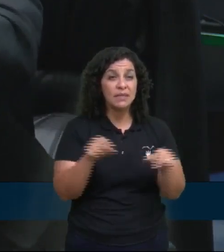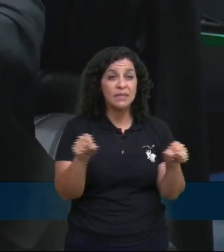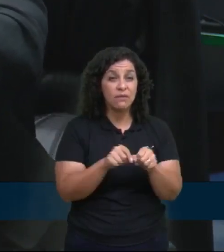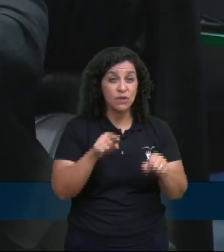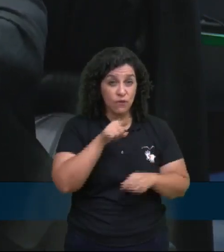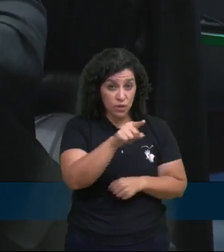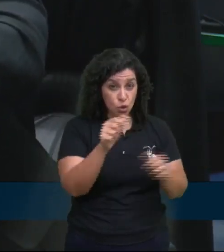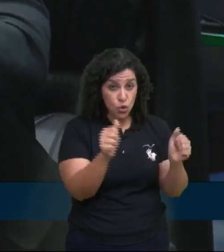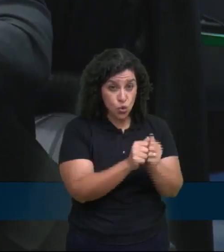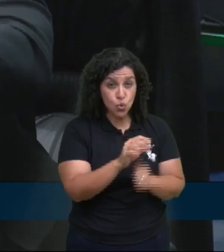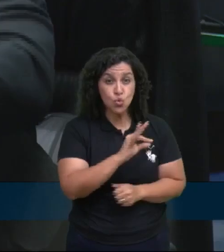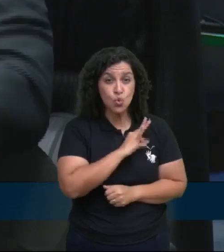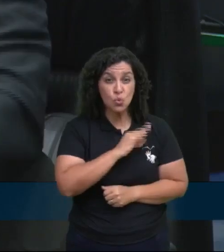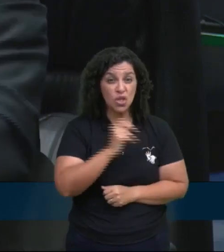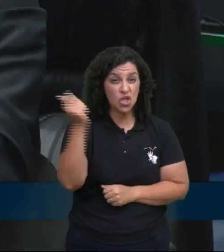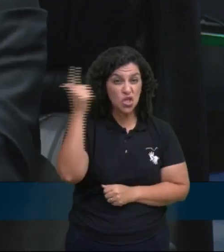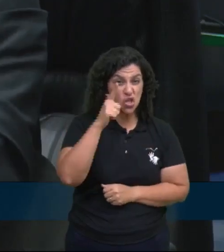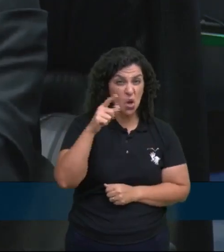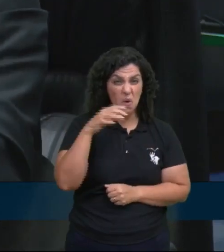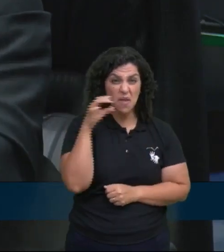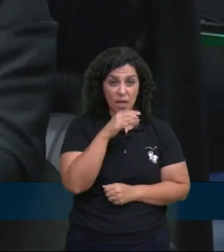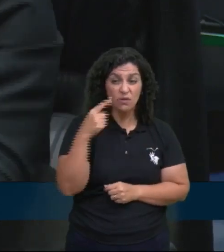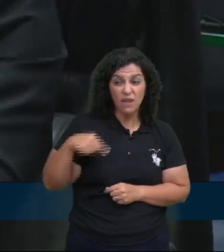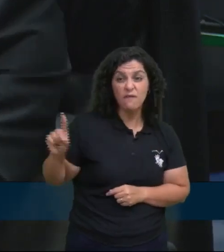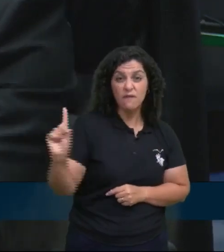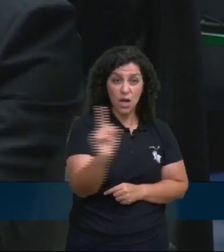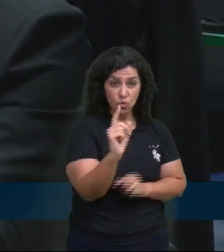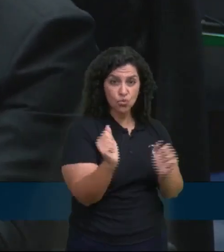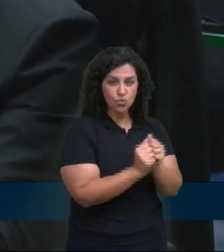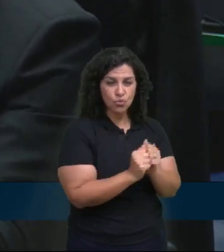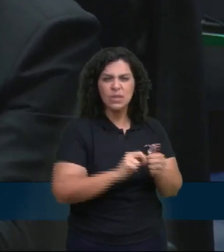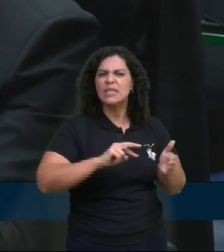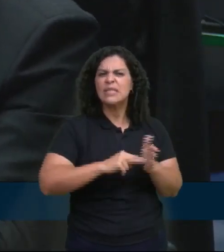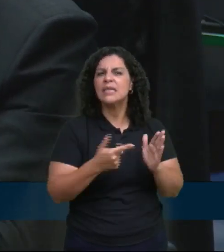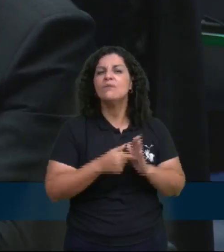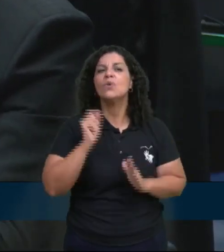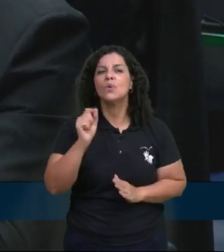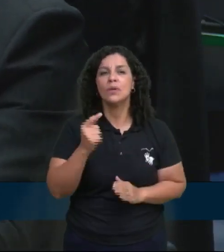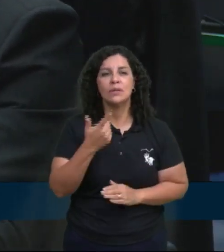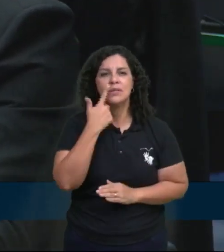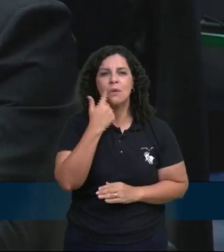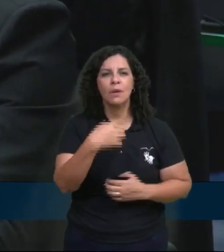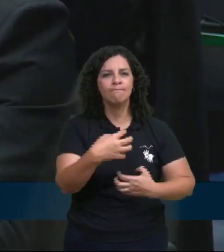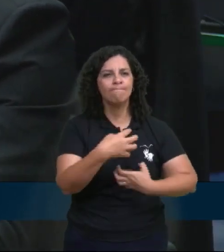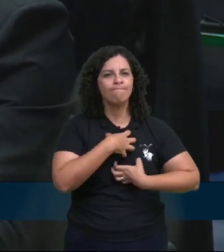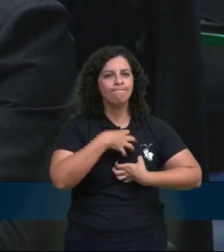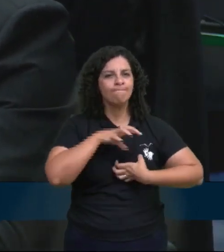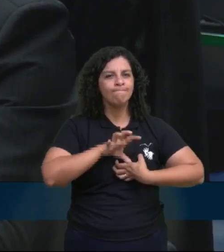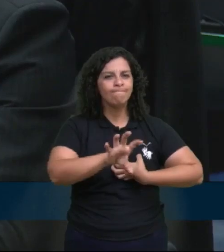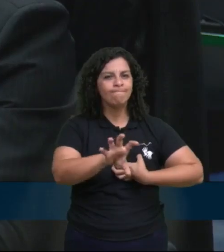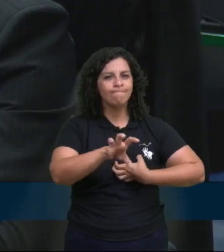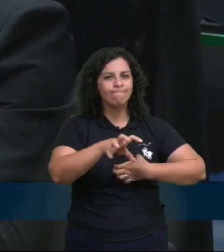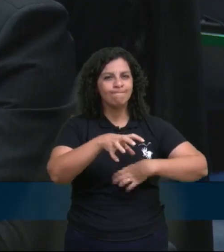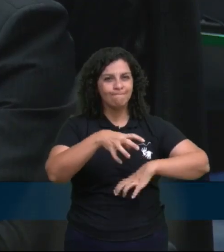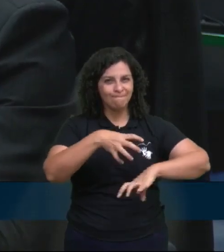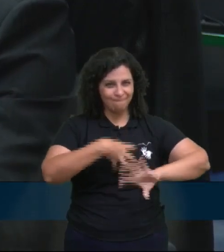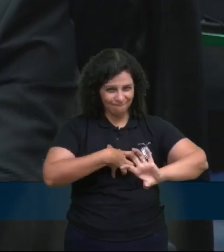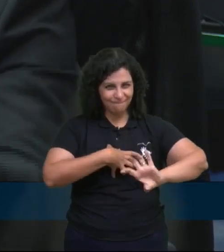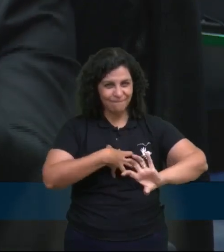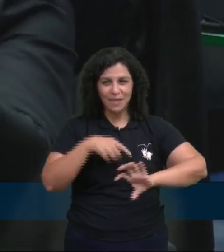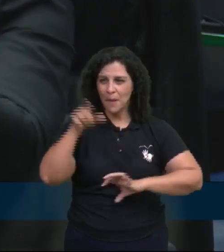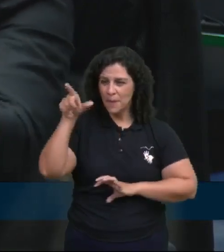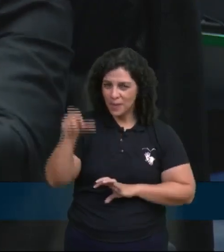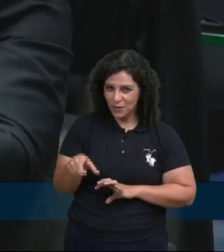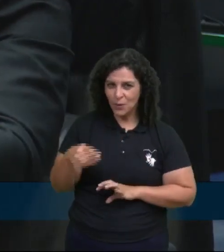junto com os policiais naquele sol de 50 graus. Então, isso traduz o que é o ser humano, a pessoa que